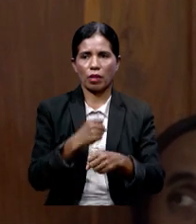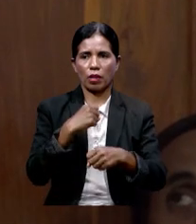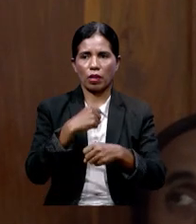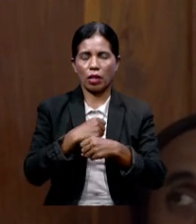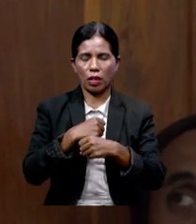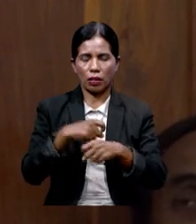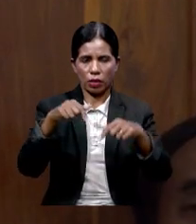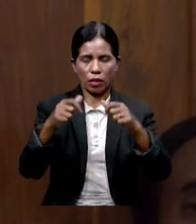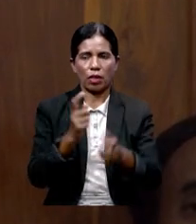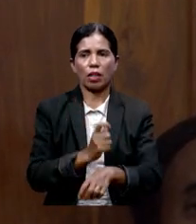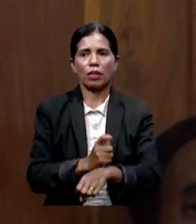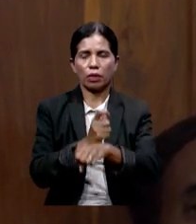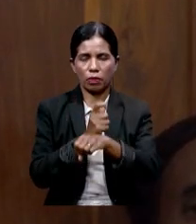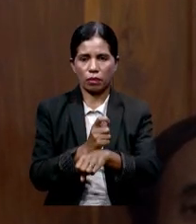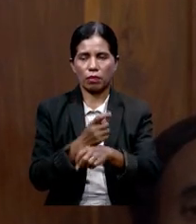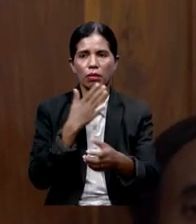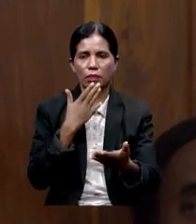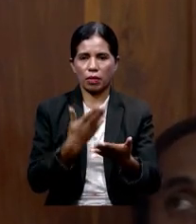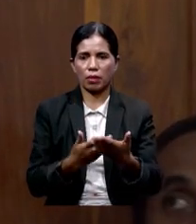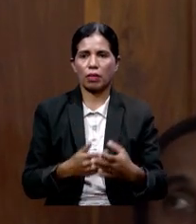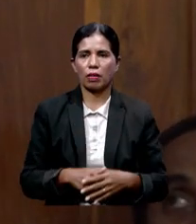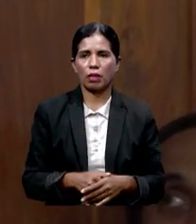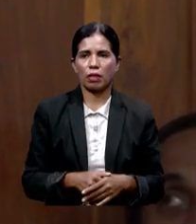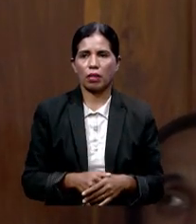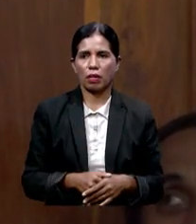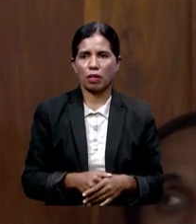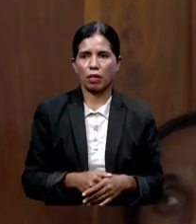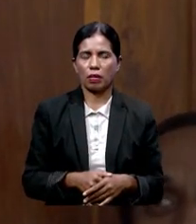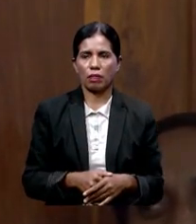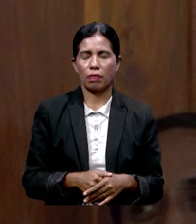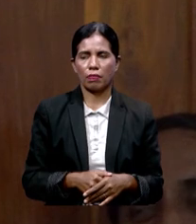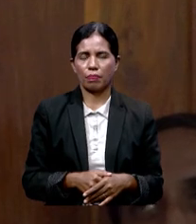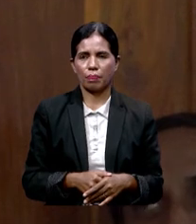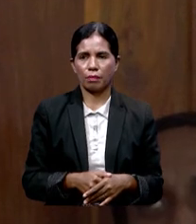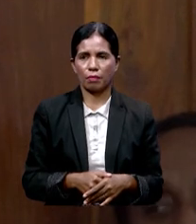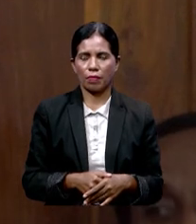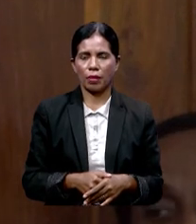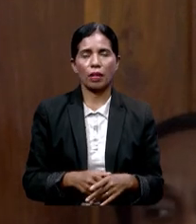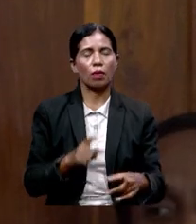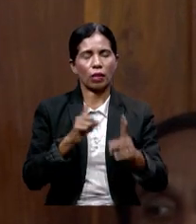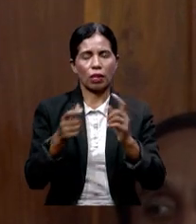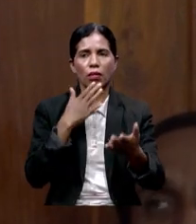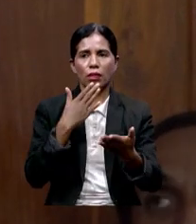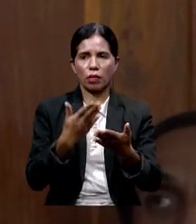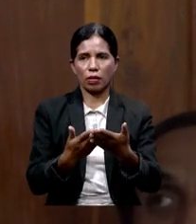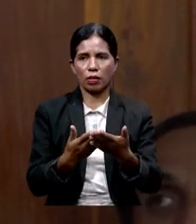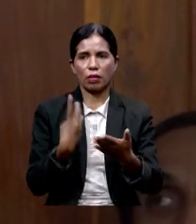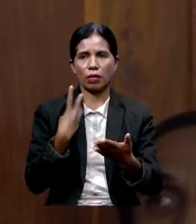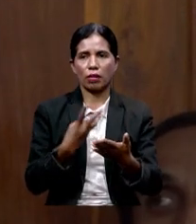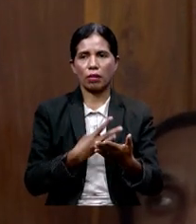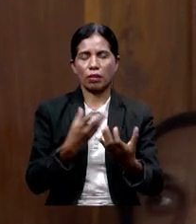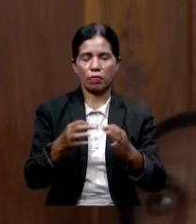lansa ya toro. Nek diak. Sina presidenta kubiara sina presidenta ne diak. Mai. Mes diak liu diak diak. Kwaresma bapa